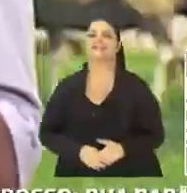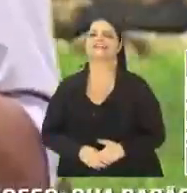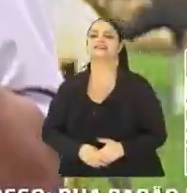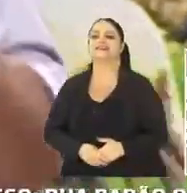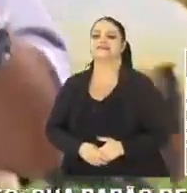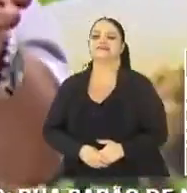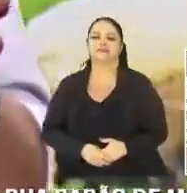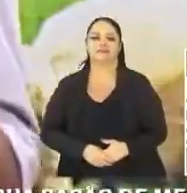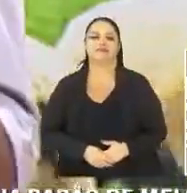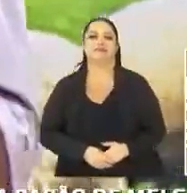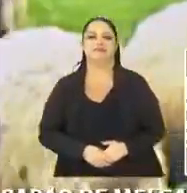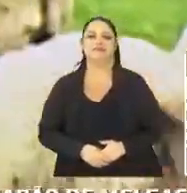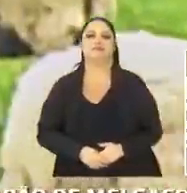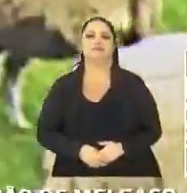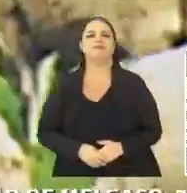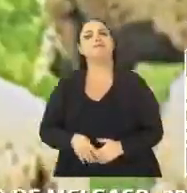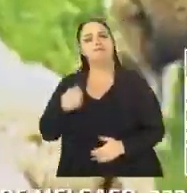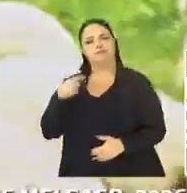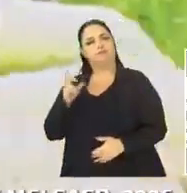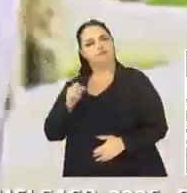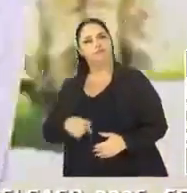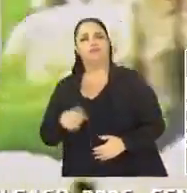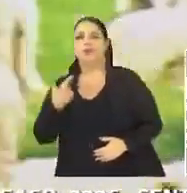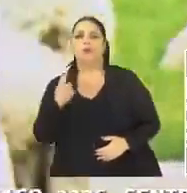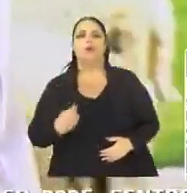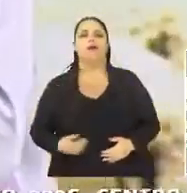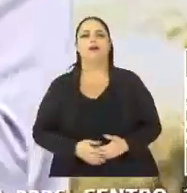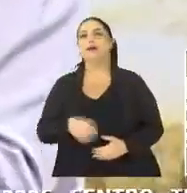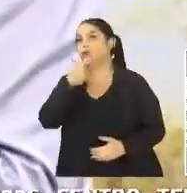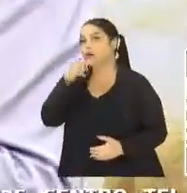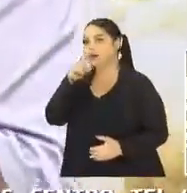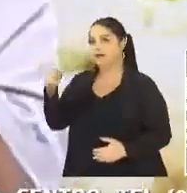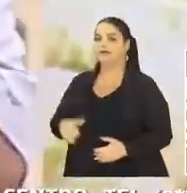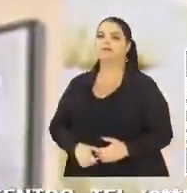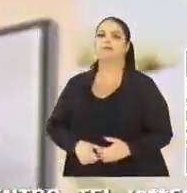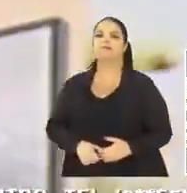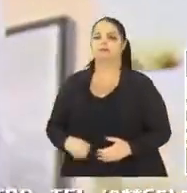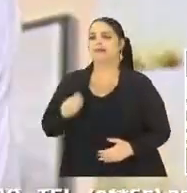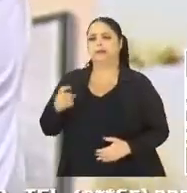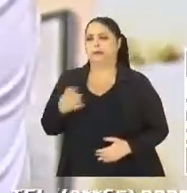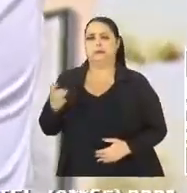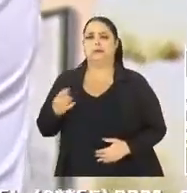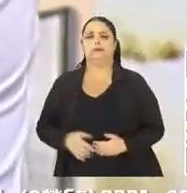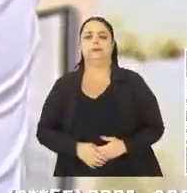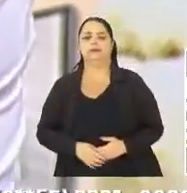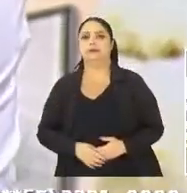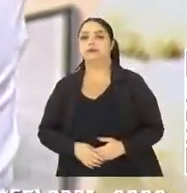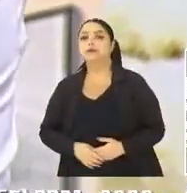Então, eu falei: não, isso não existe. O homem de Deus, a mulher de Deus, não vive com medo, não.